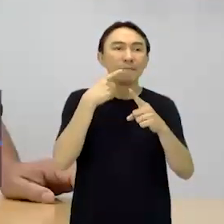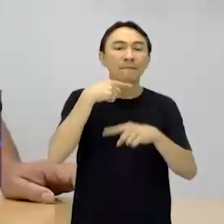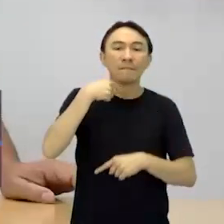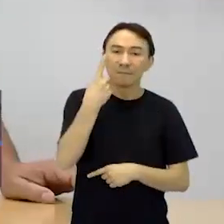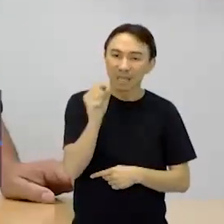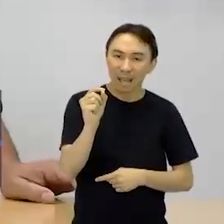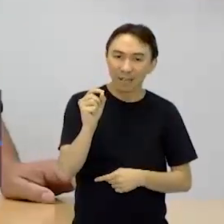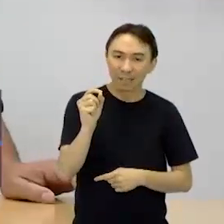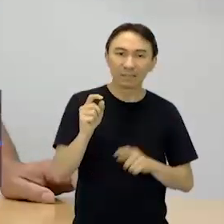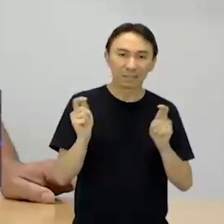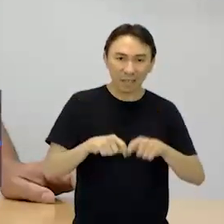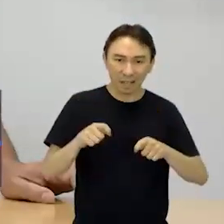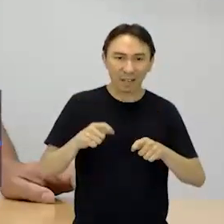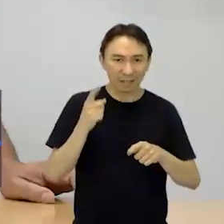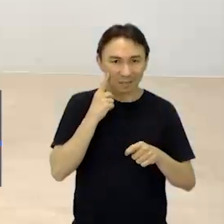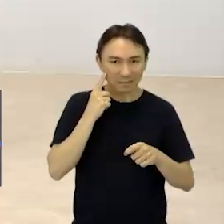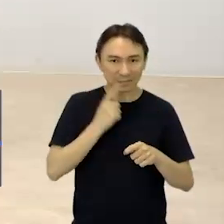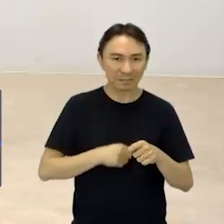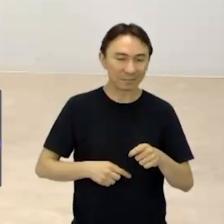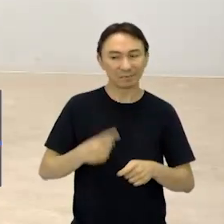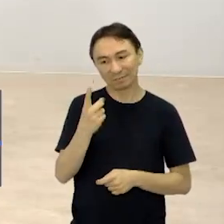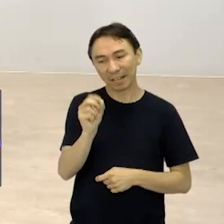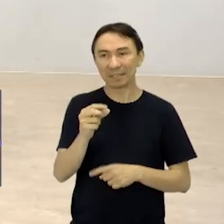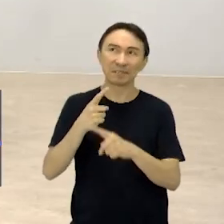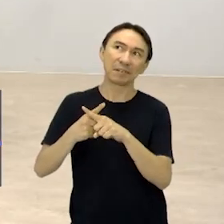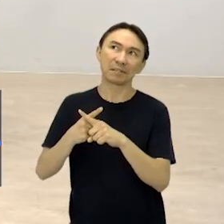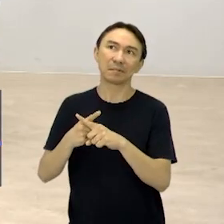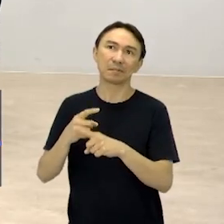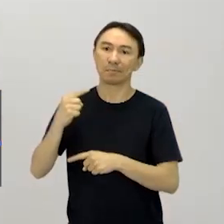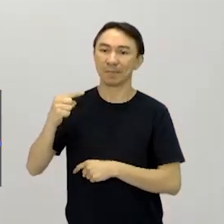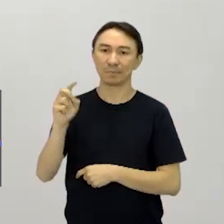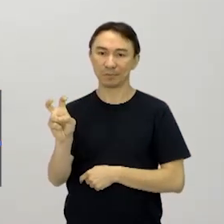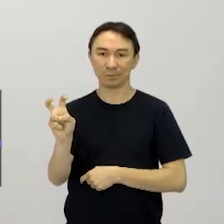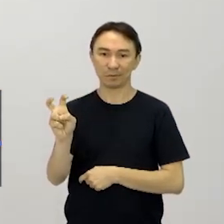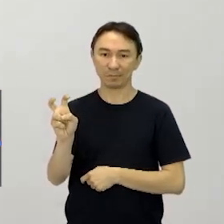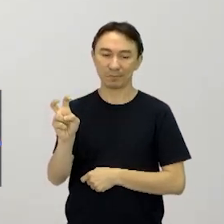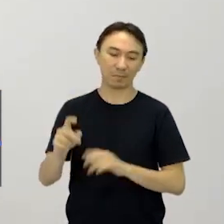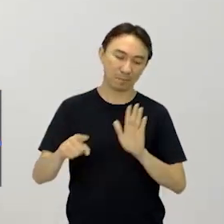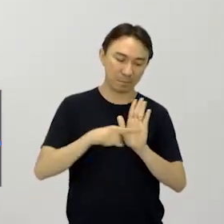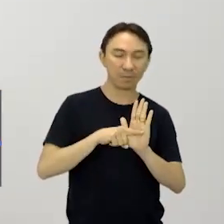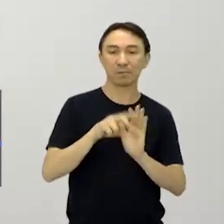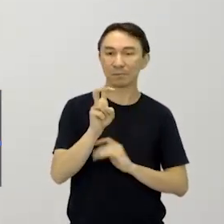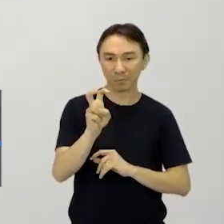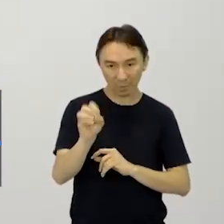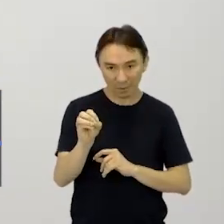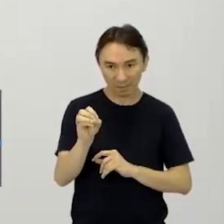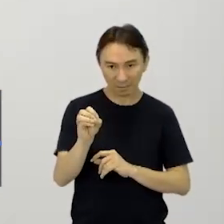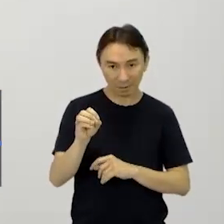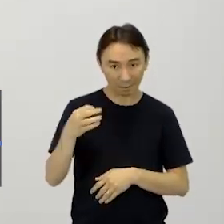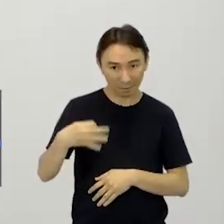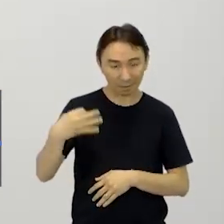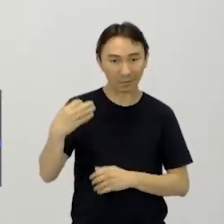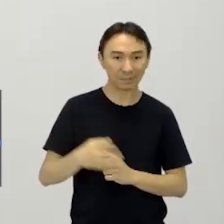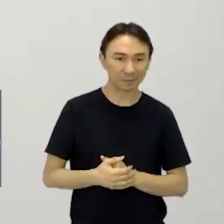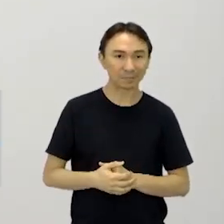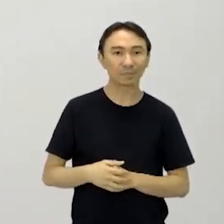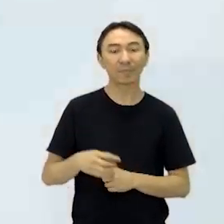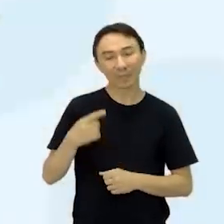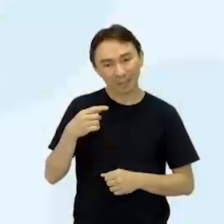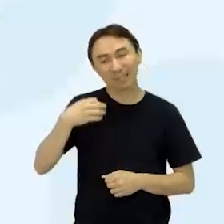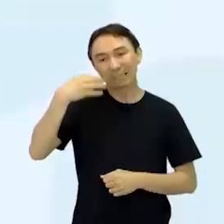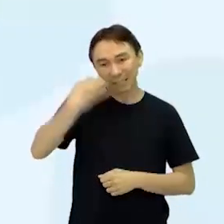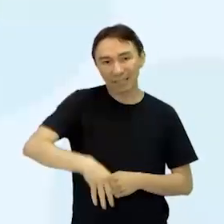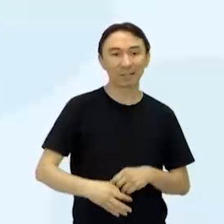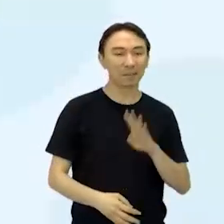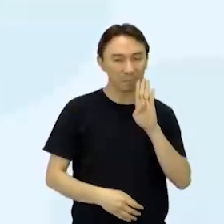daria menos 50. Menos 50, muito bem. Então, não depende, então ela é não recursiva. E aí, então, a nossa alternativa correta é a letra B.